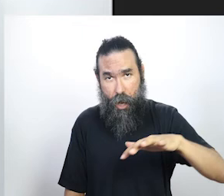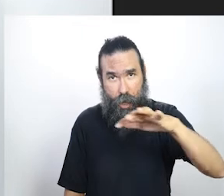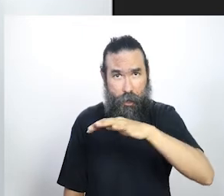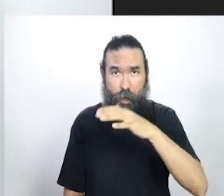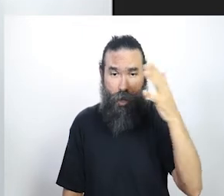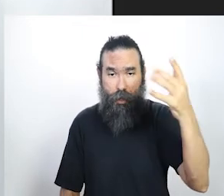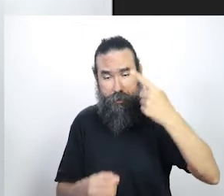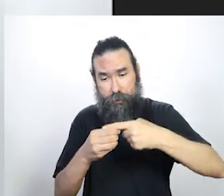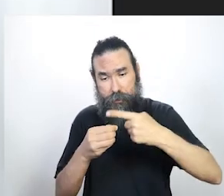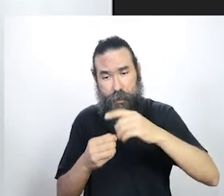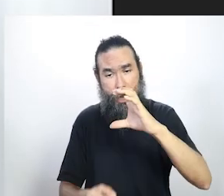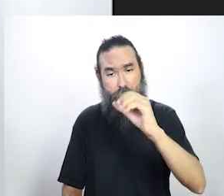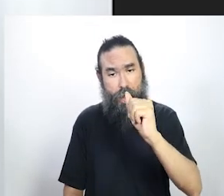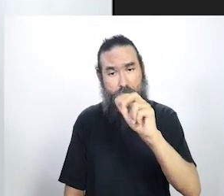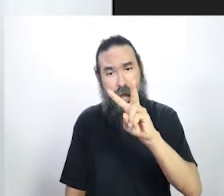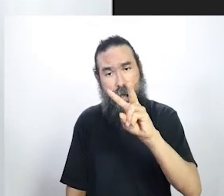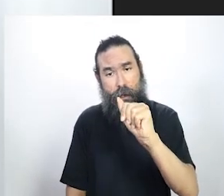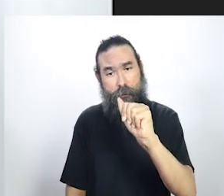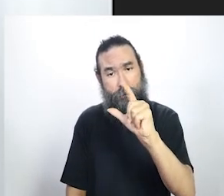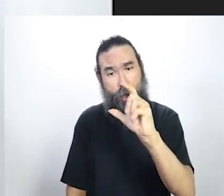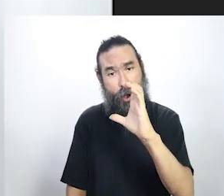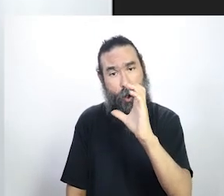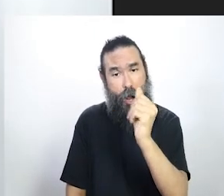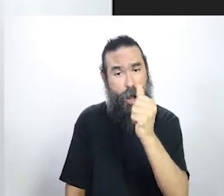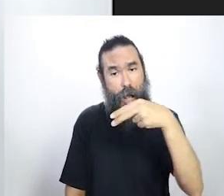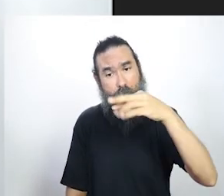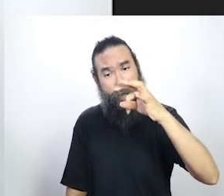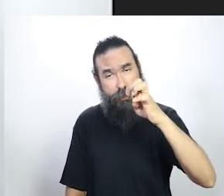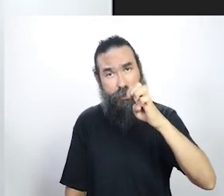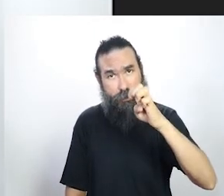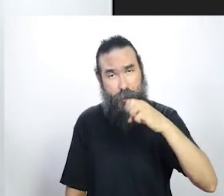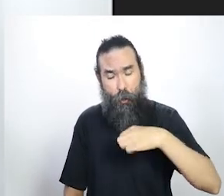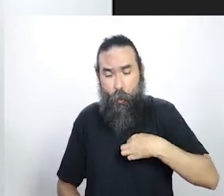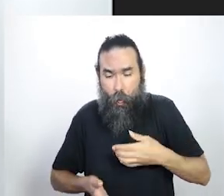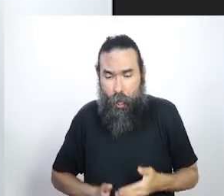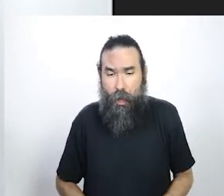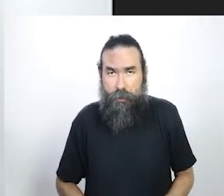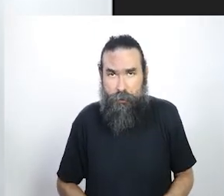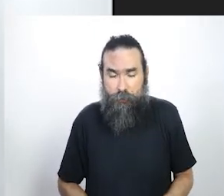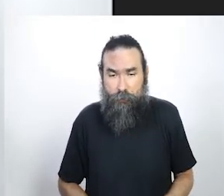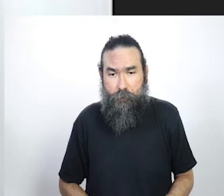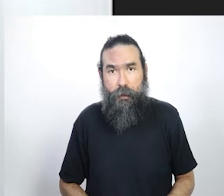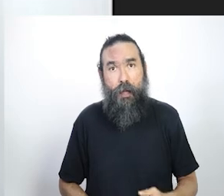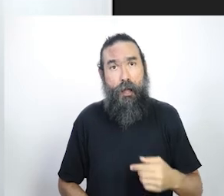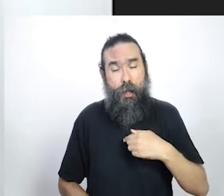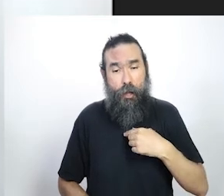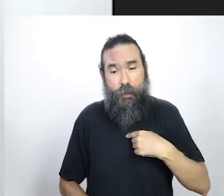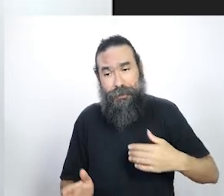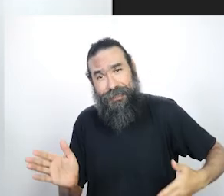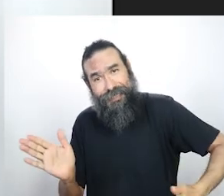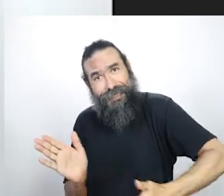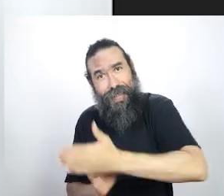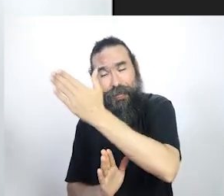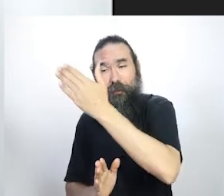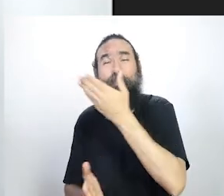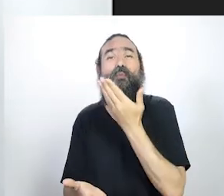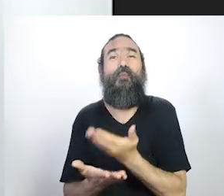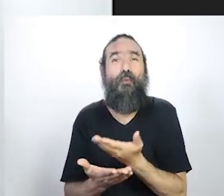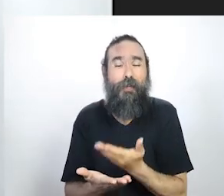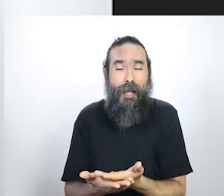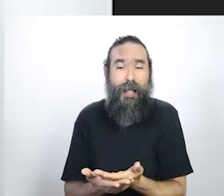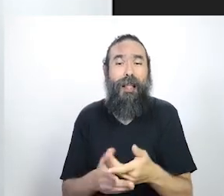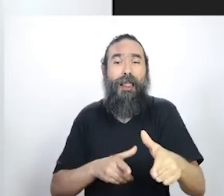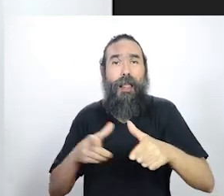Nasci aí, Cavalcante, saí para estudar e trabalhar. Atualmente eu moro em